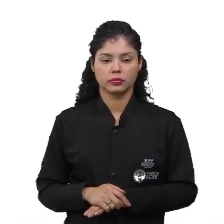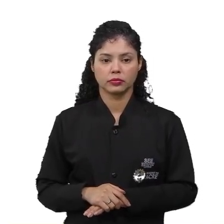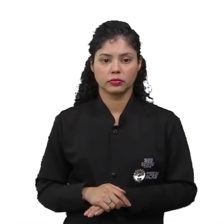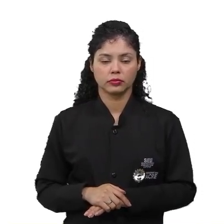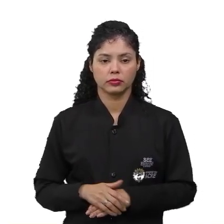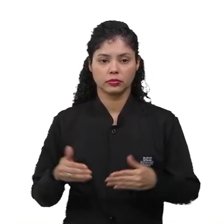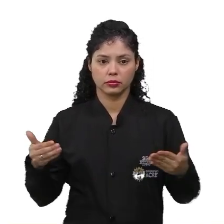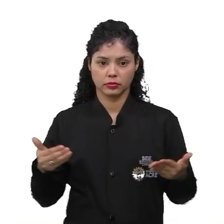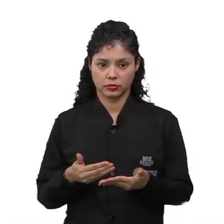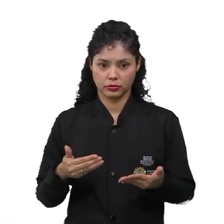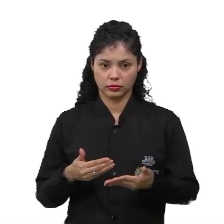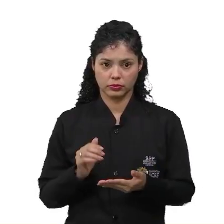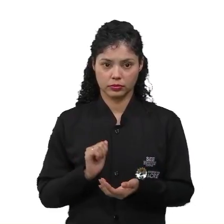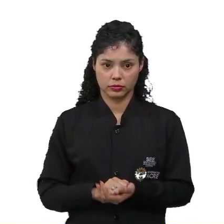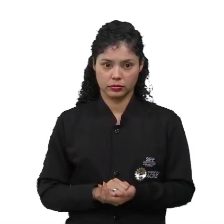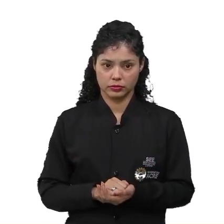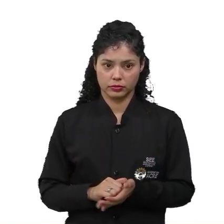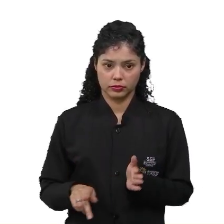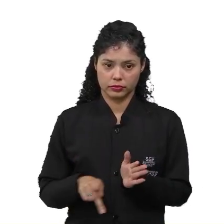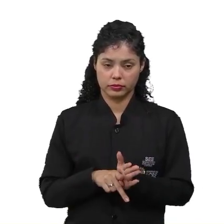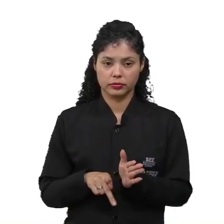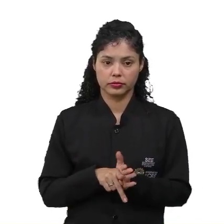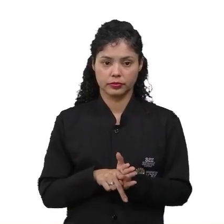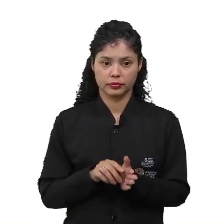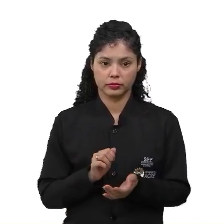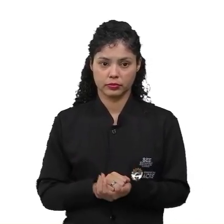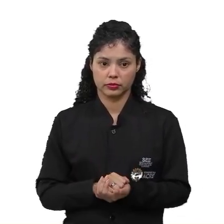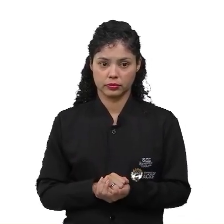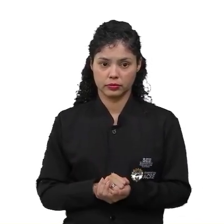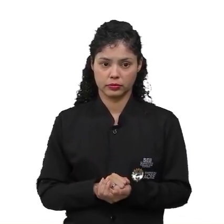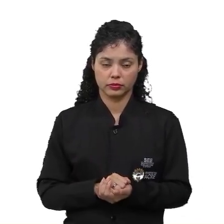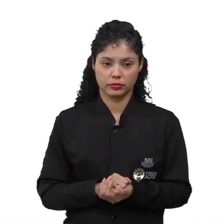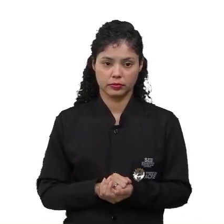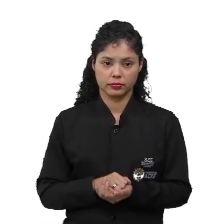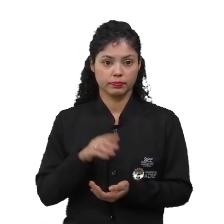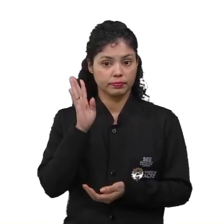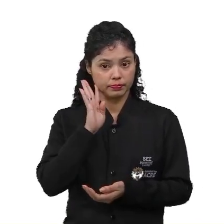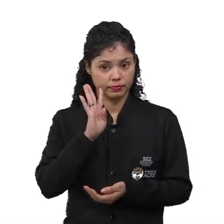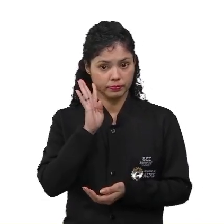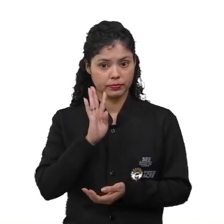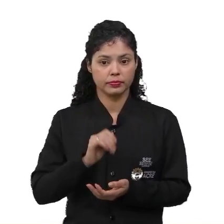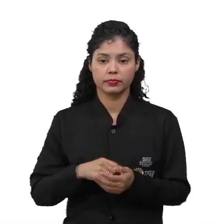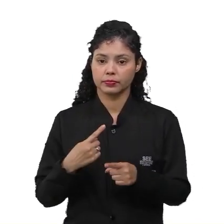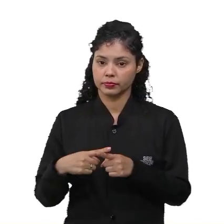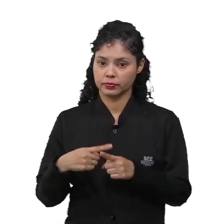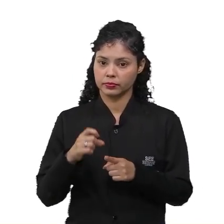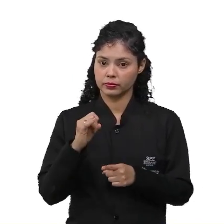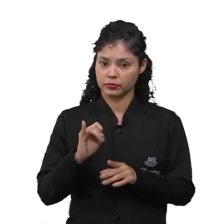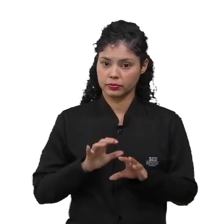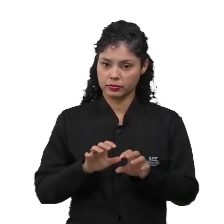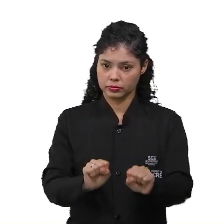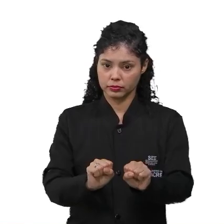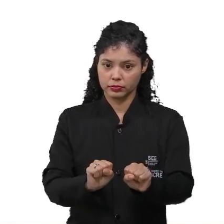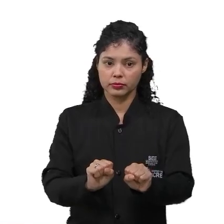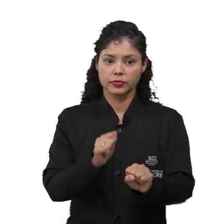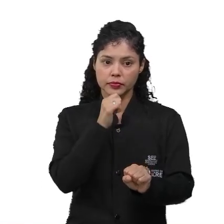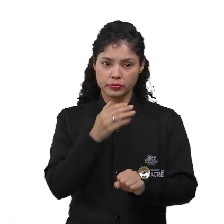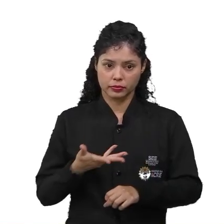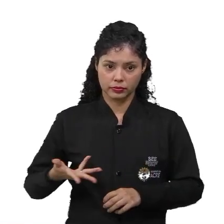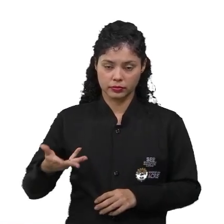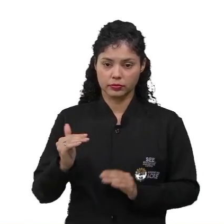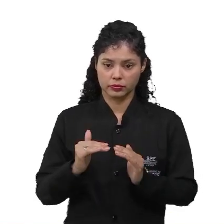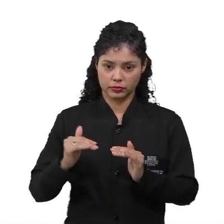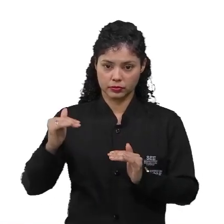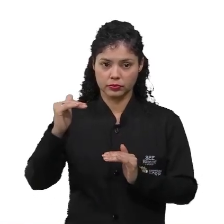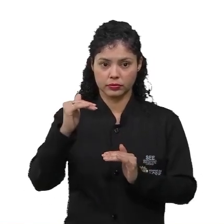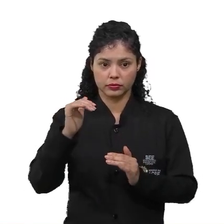Agora isso aqui, essa propriedade 3, ela é bem interessante, porque se você pegar a base, eleva